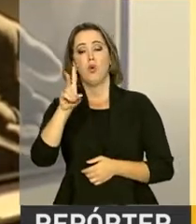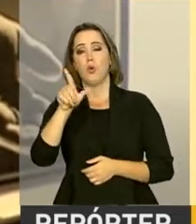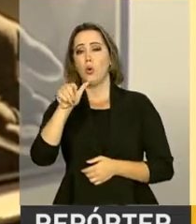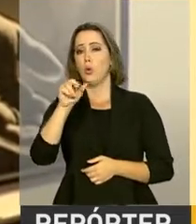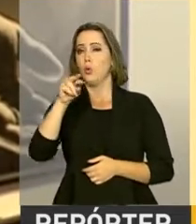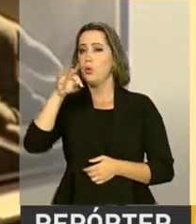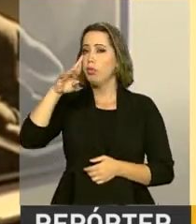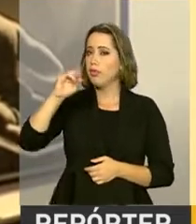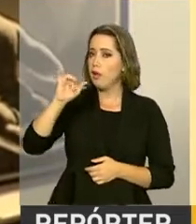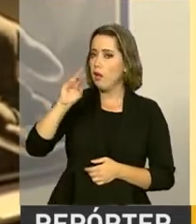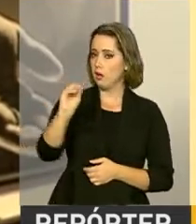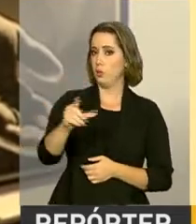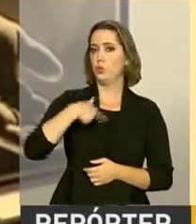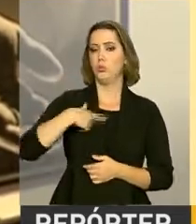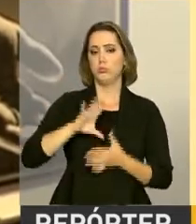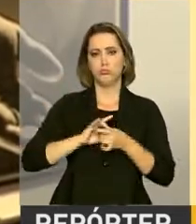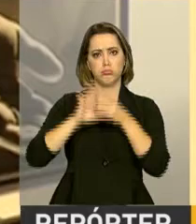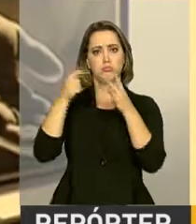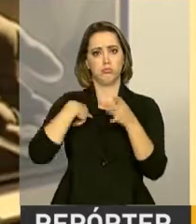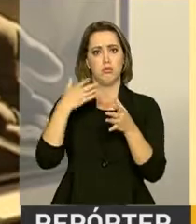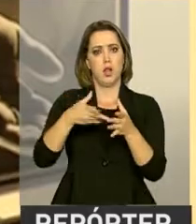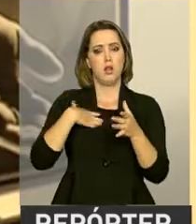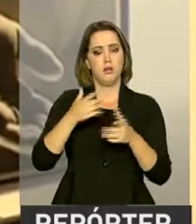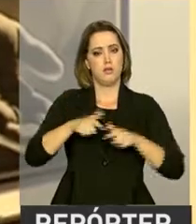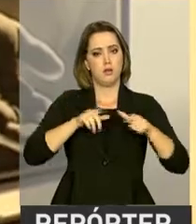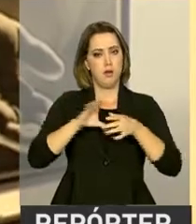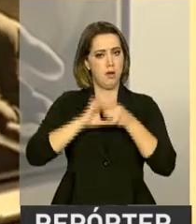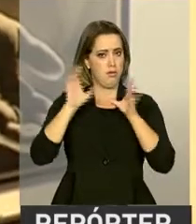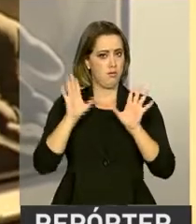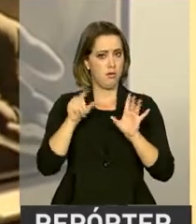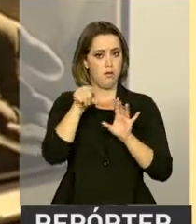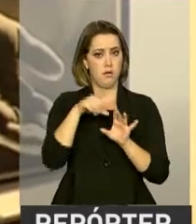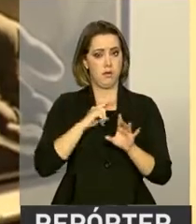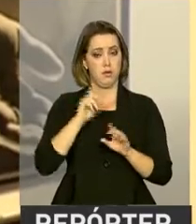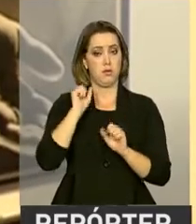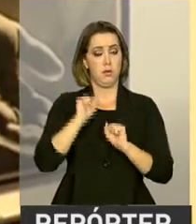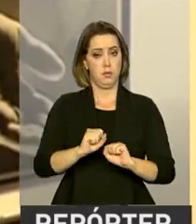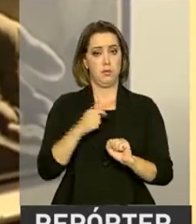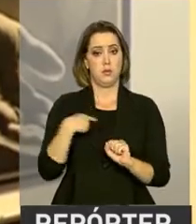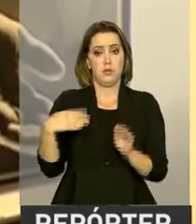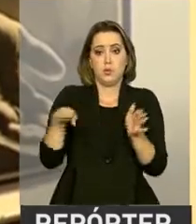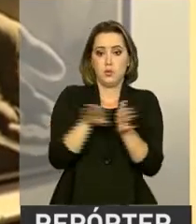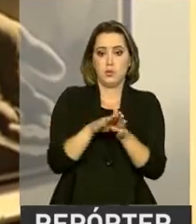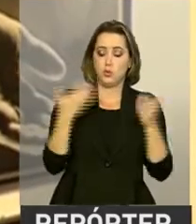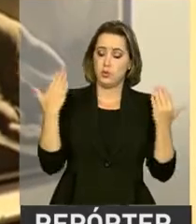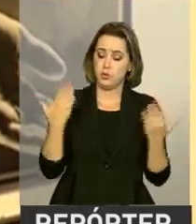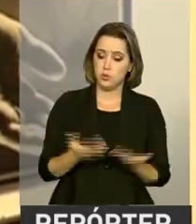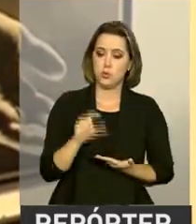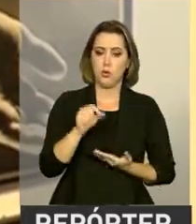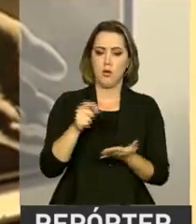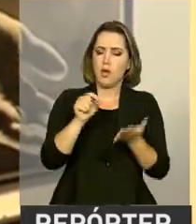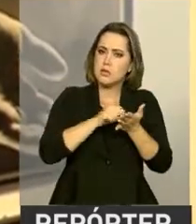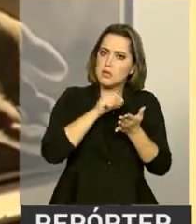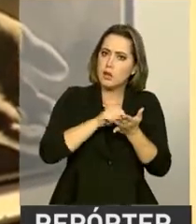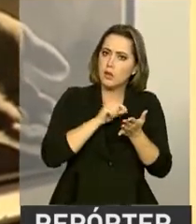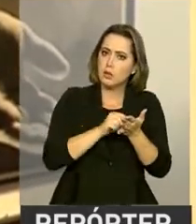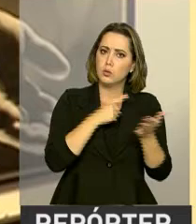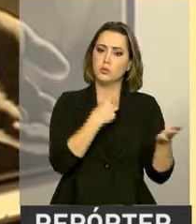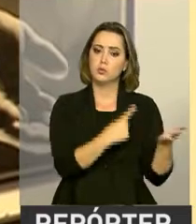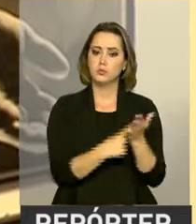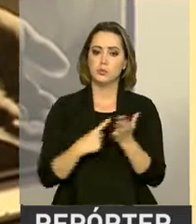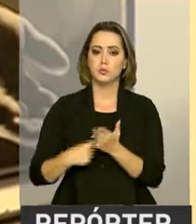resultados muito positivos para a sociedade e por isso a minha presença aqui assinatura do convênio